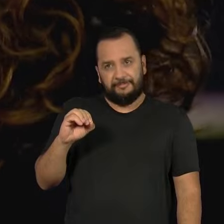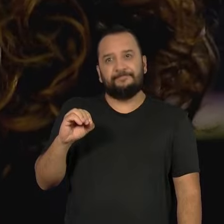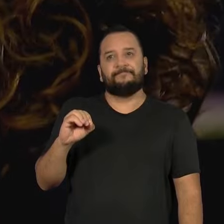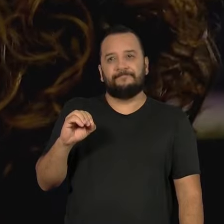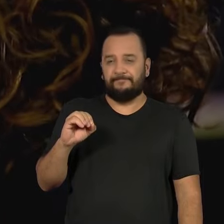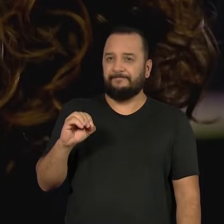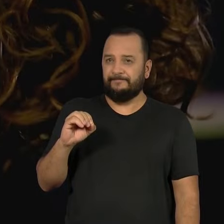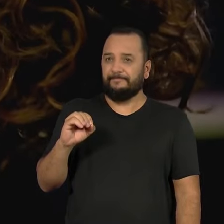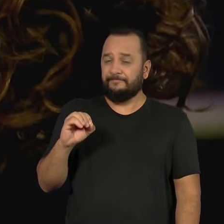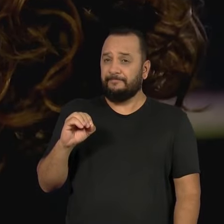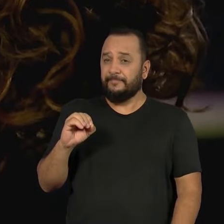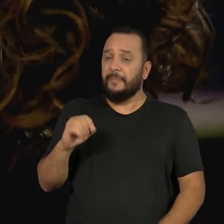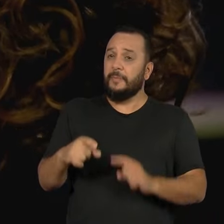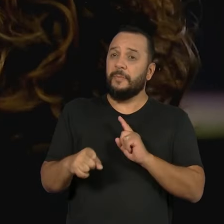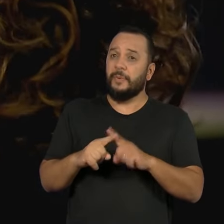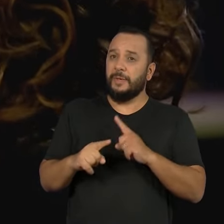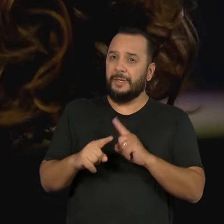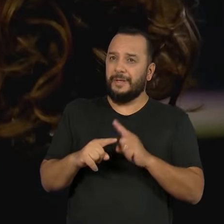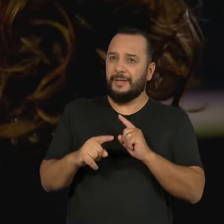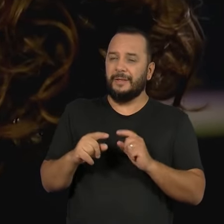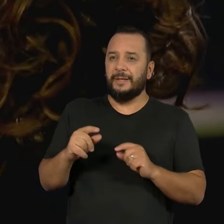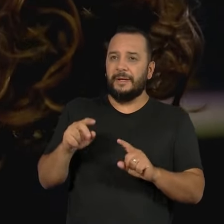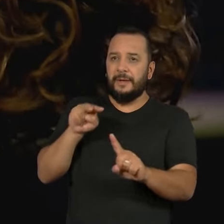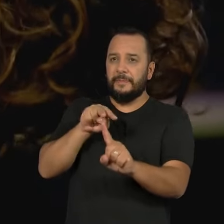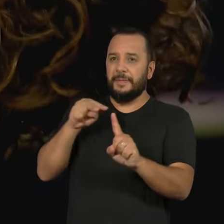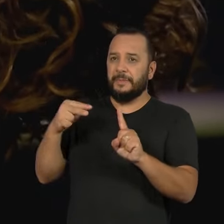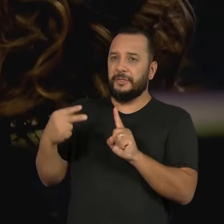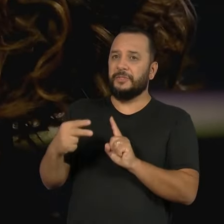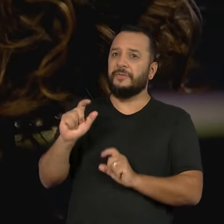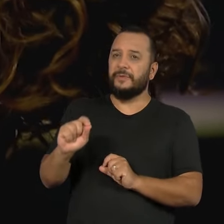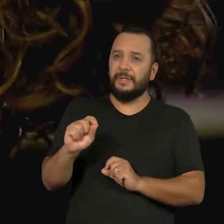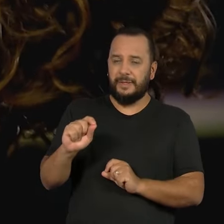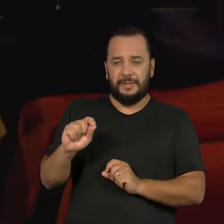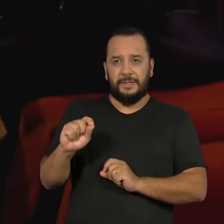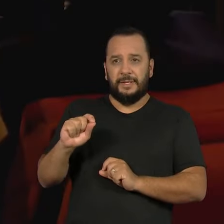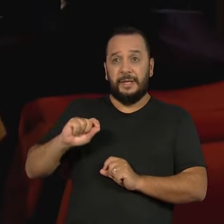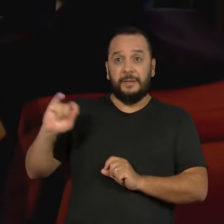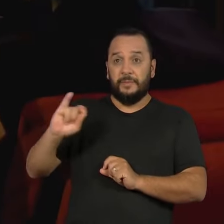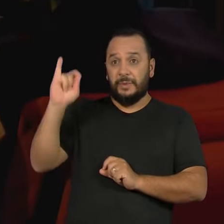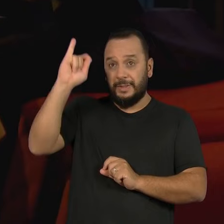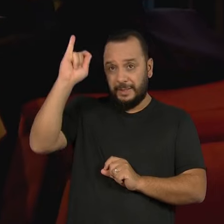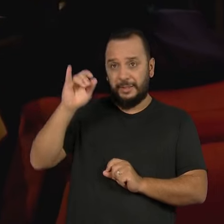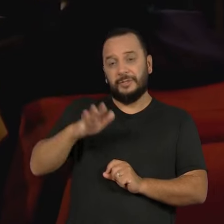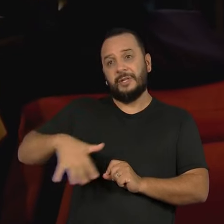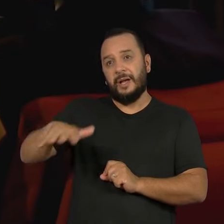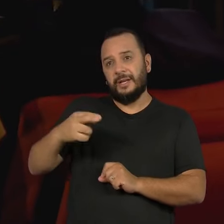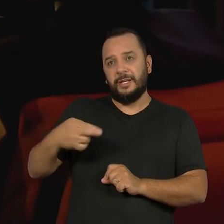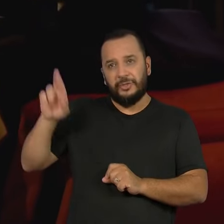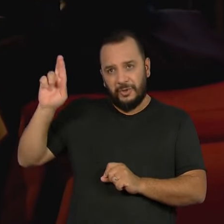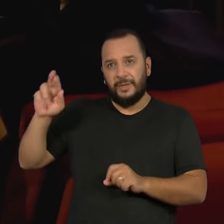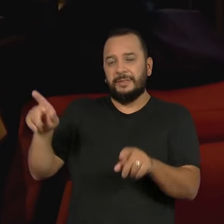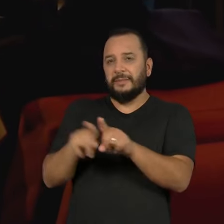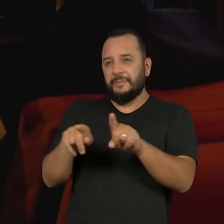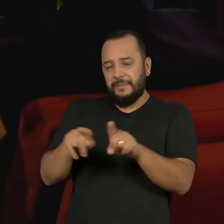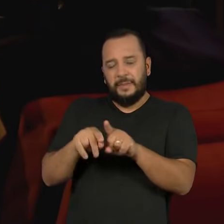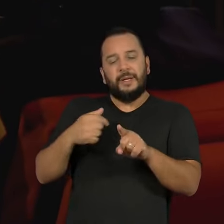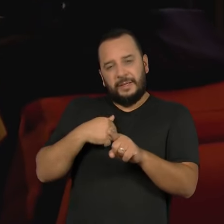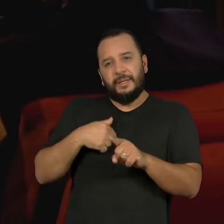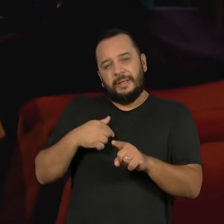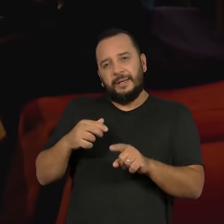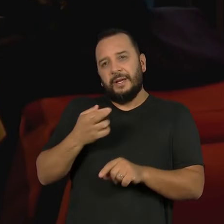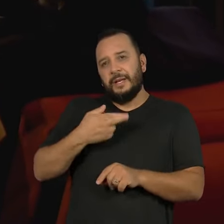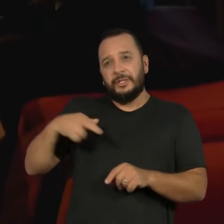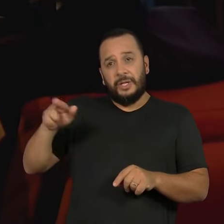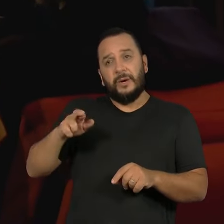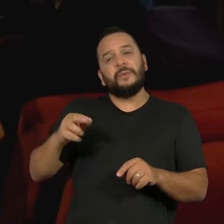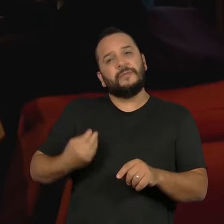justamente A partir dessa premissa eh da importância da do campo religioso da religião das religiosidades na